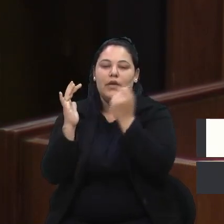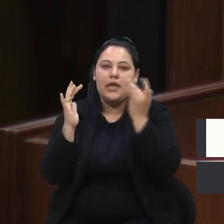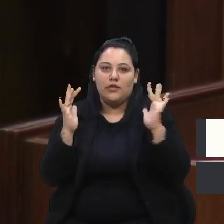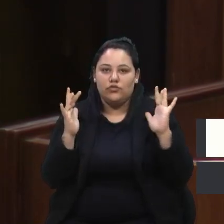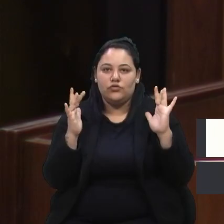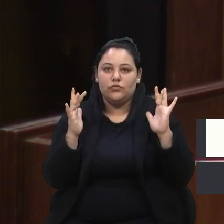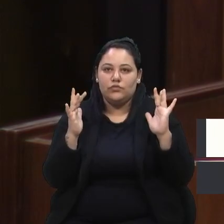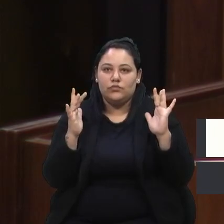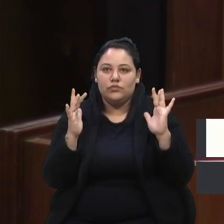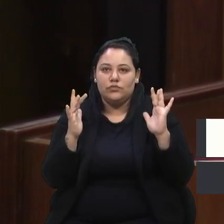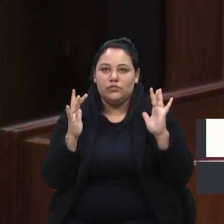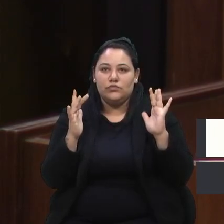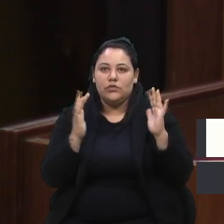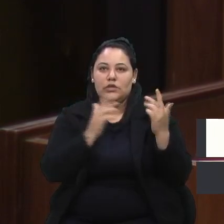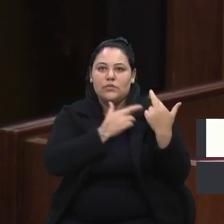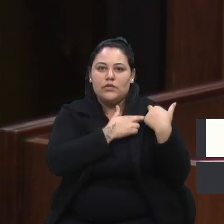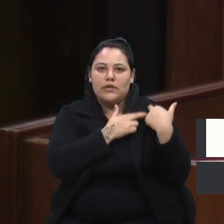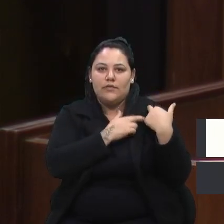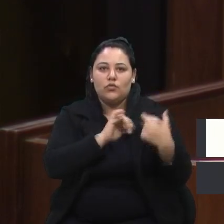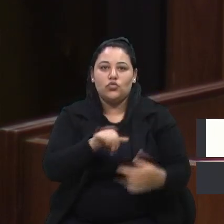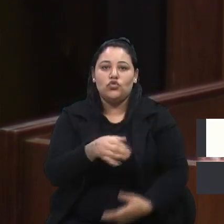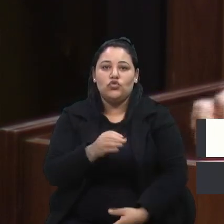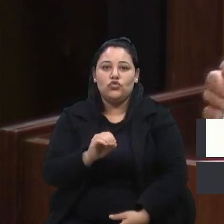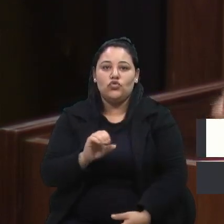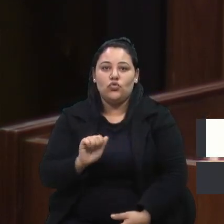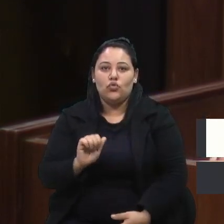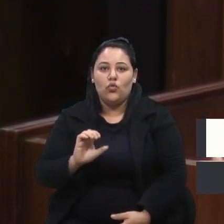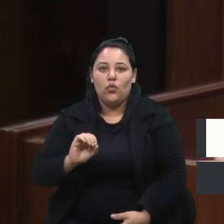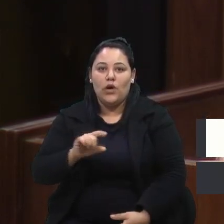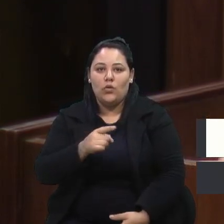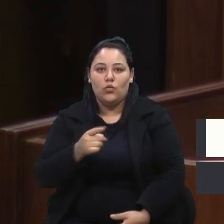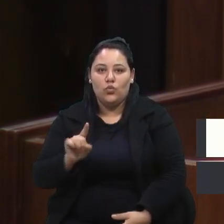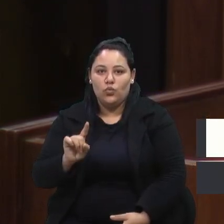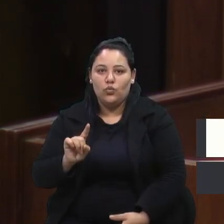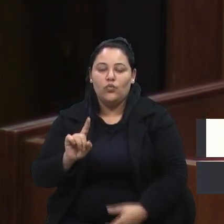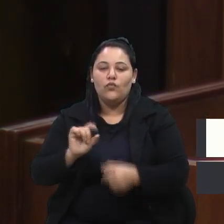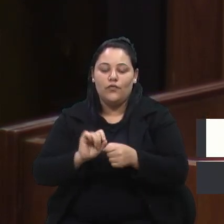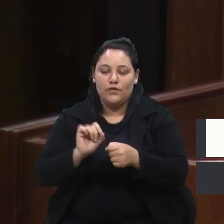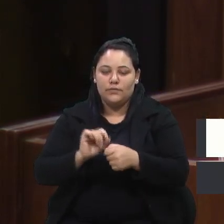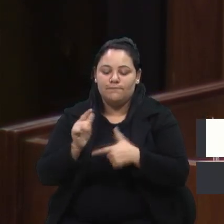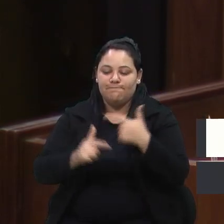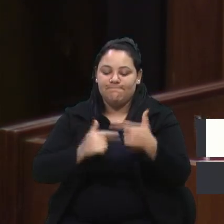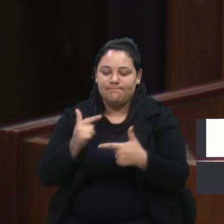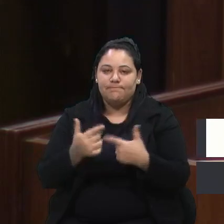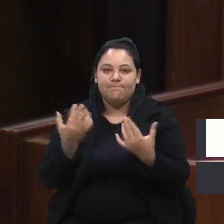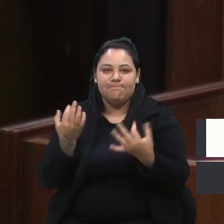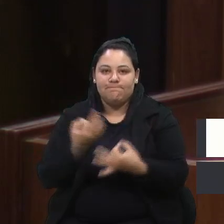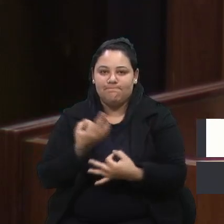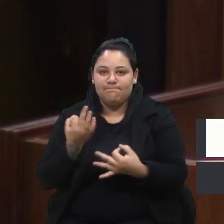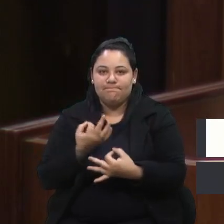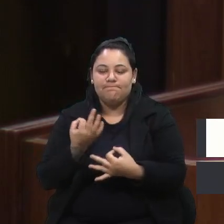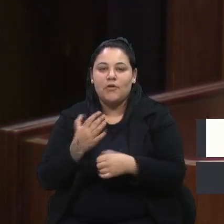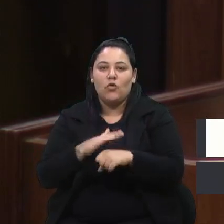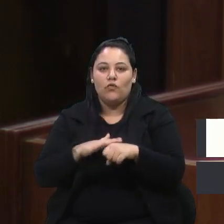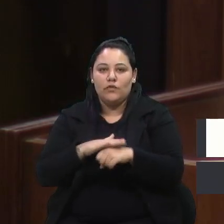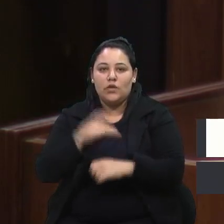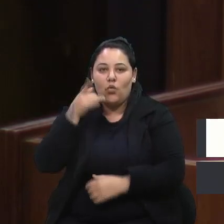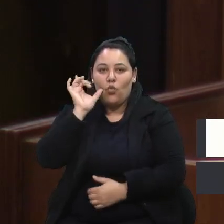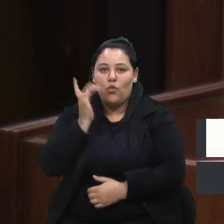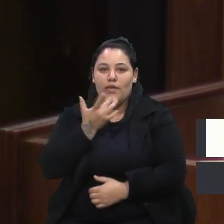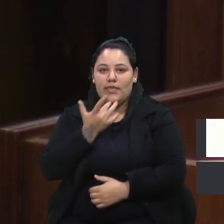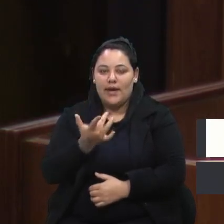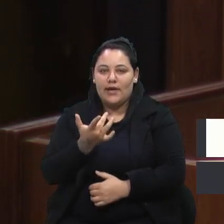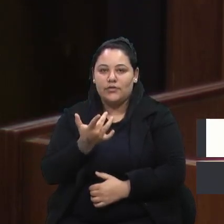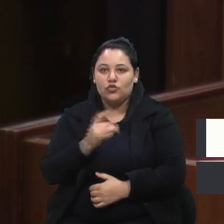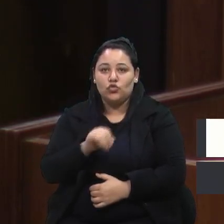senhor João Ues, também fez um trabalho muito bonito. Estive conversando com ele ontem à tarde. Ele estava me